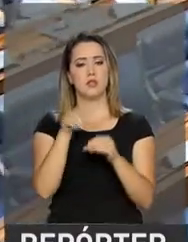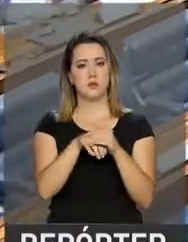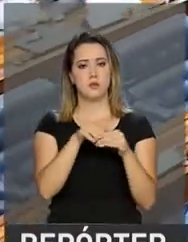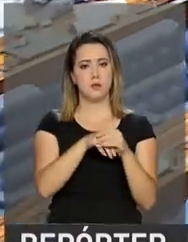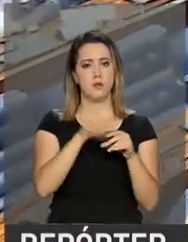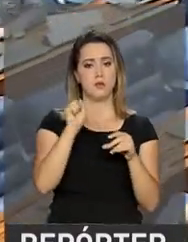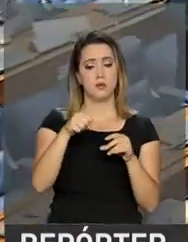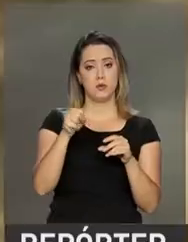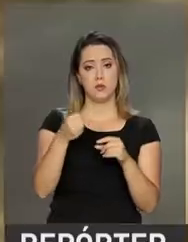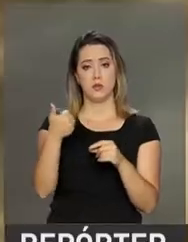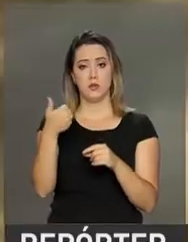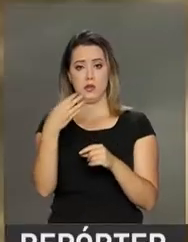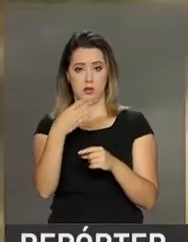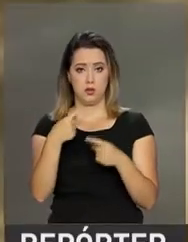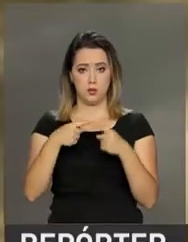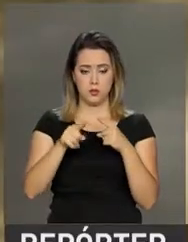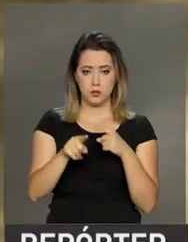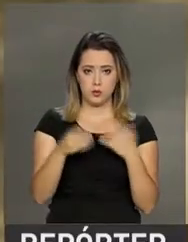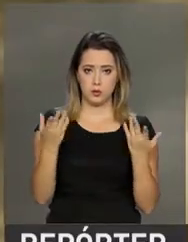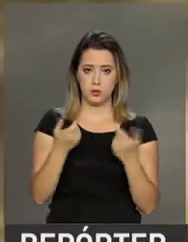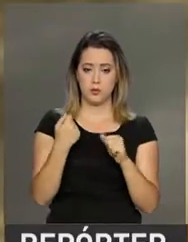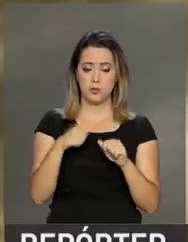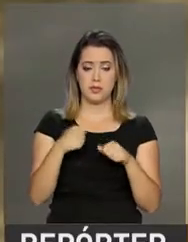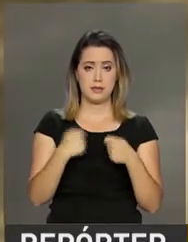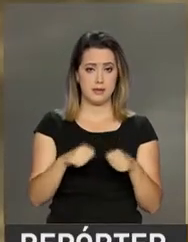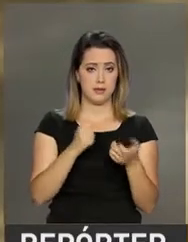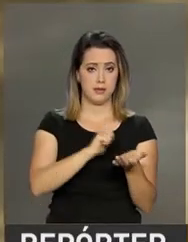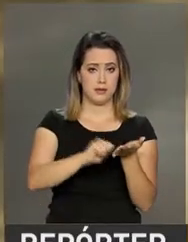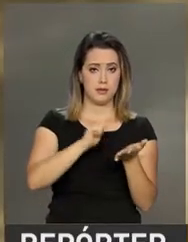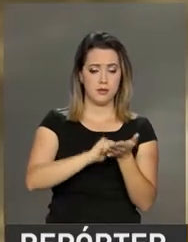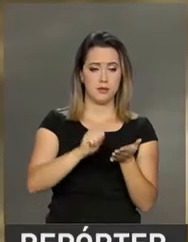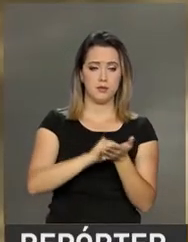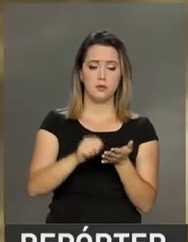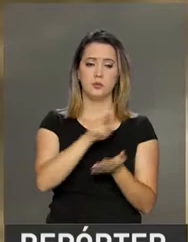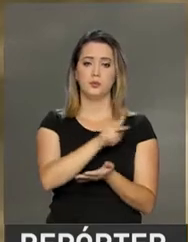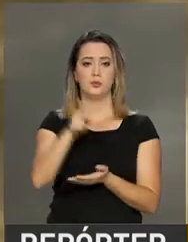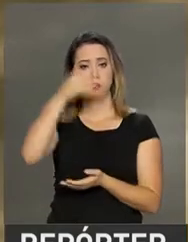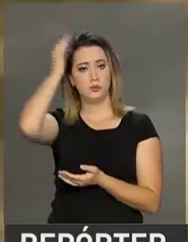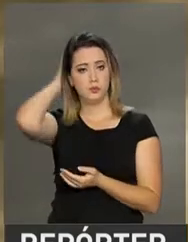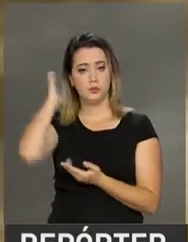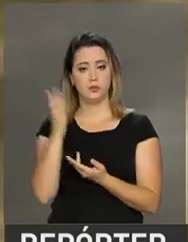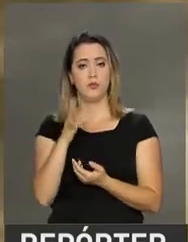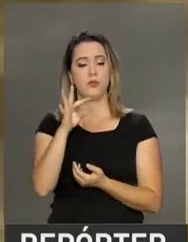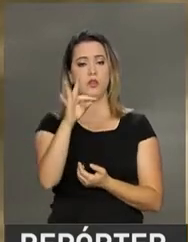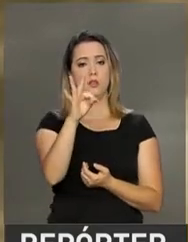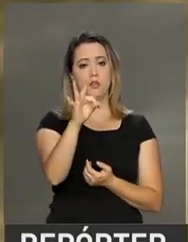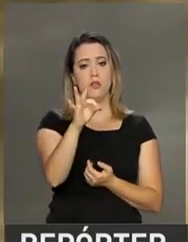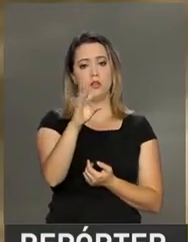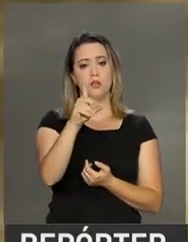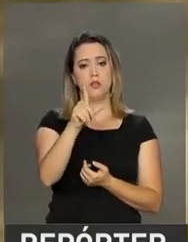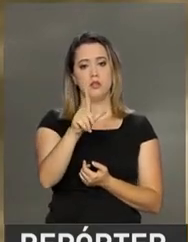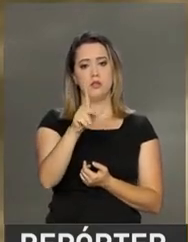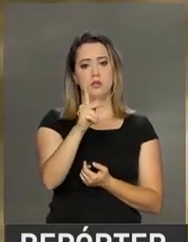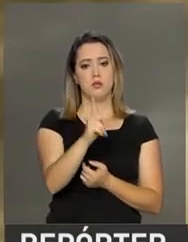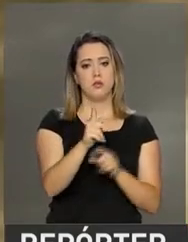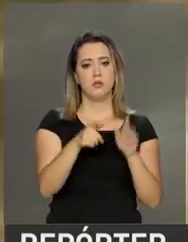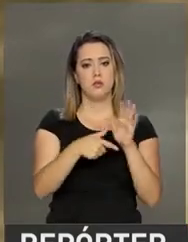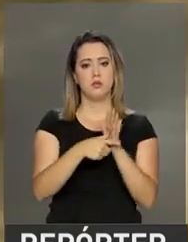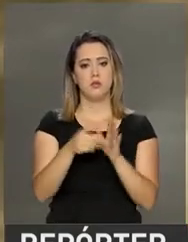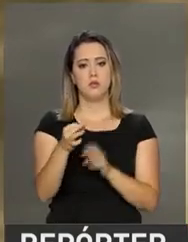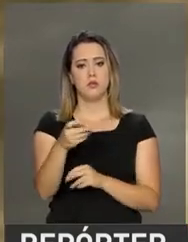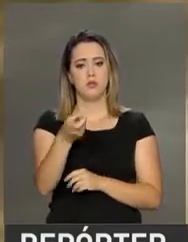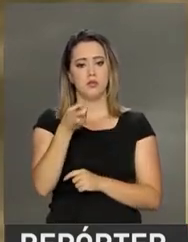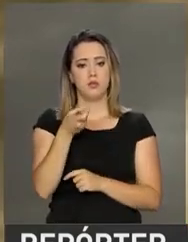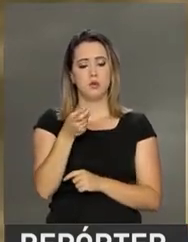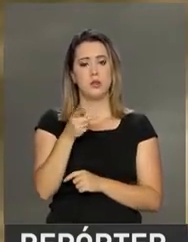presidencial até lp é considerada mais próxima do que é praticado no mercado financeiro a taxa anterior conhecida